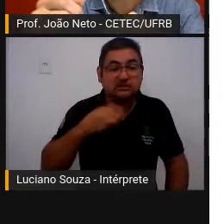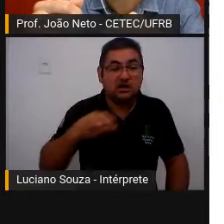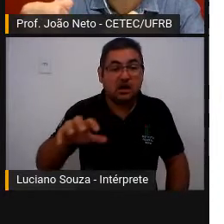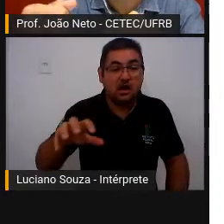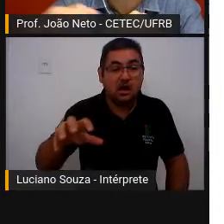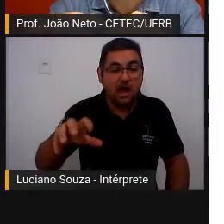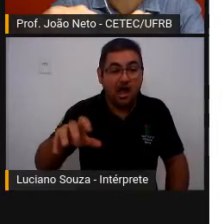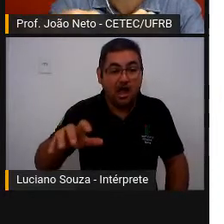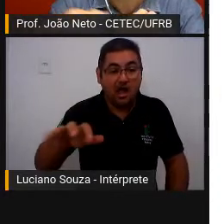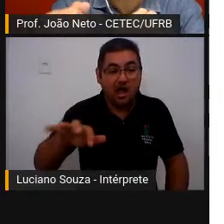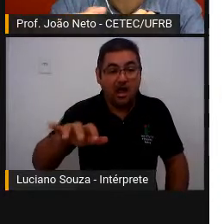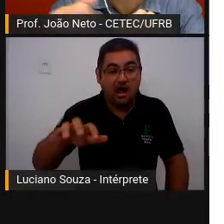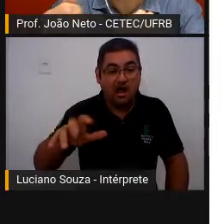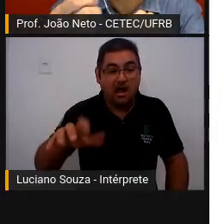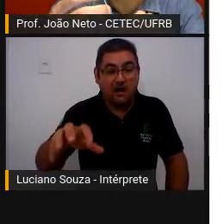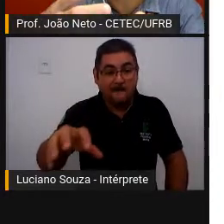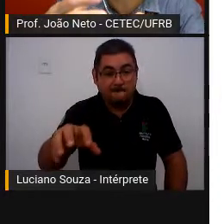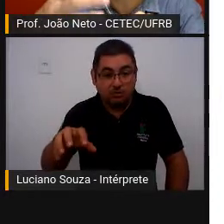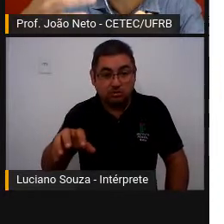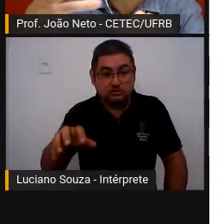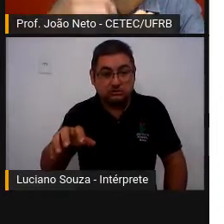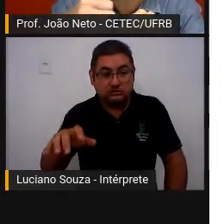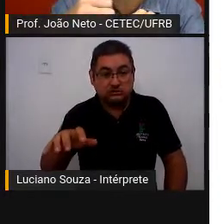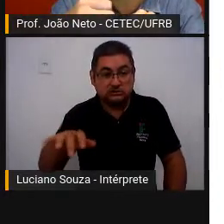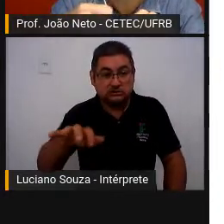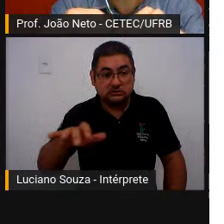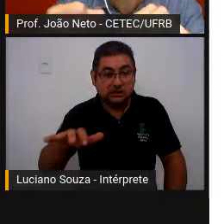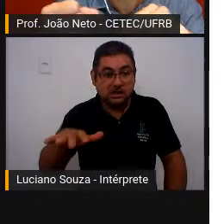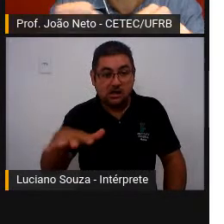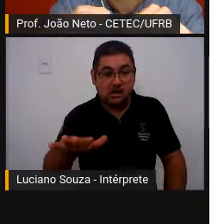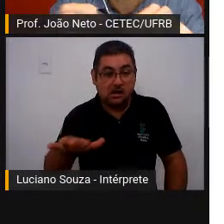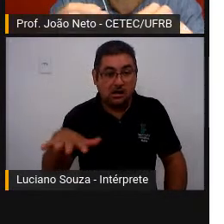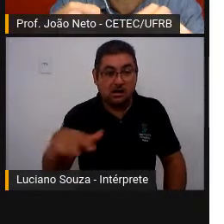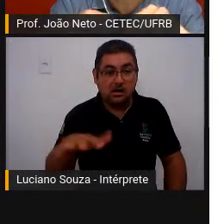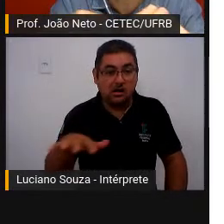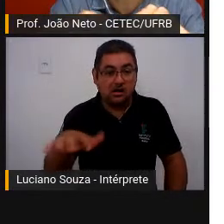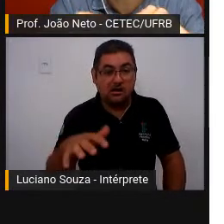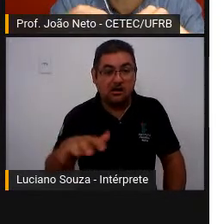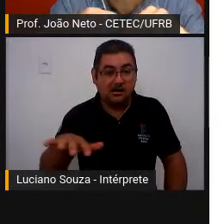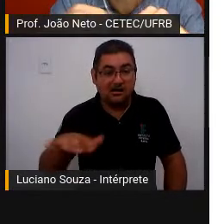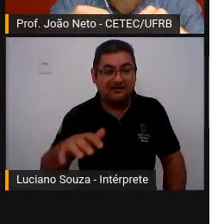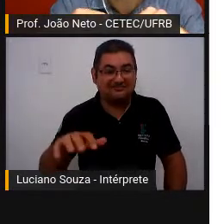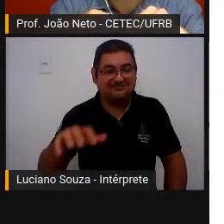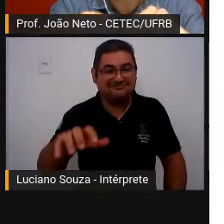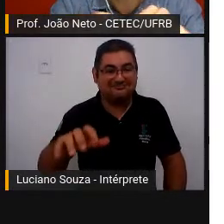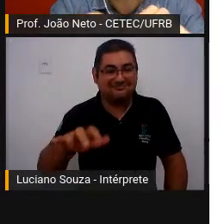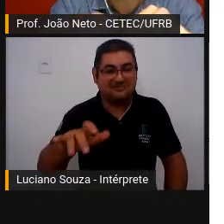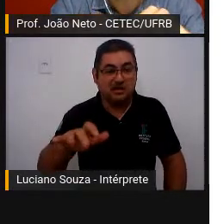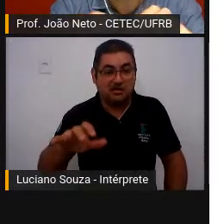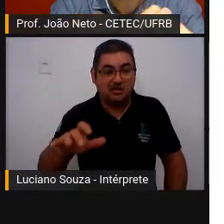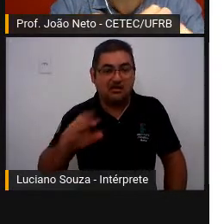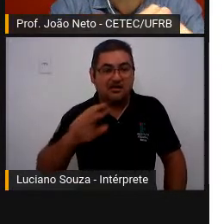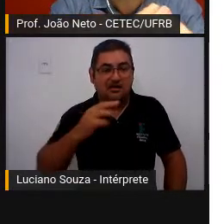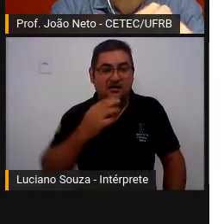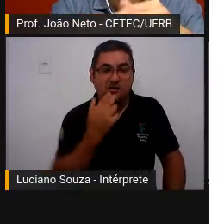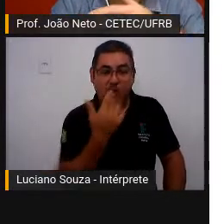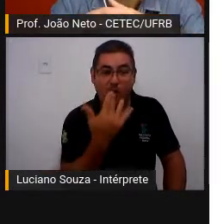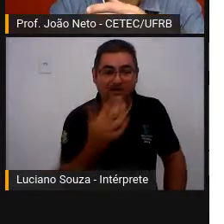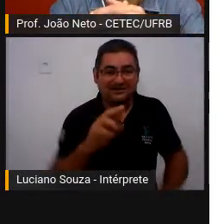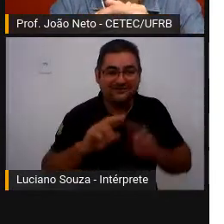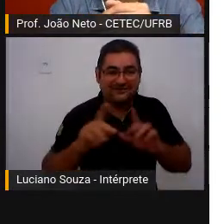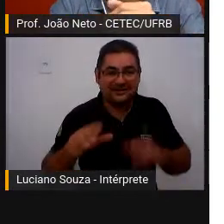uma pessoa consegue puxar né não consegue segurar mas a pessoa consegue dar algum suquinho sabe